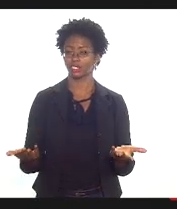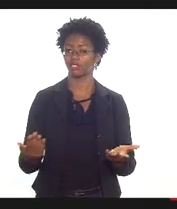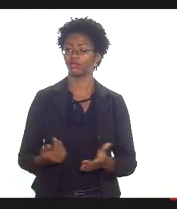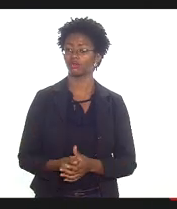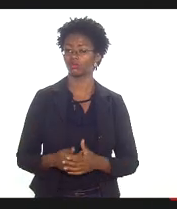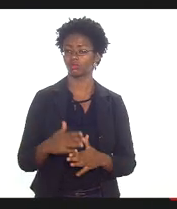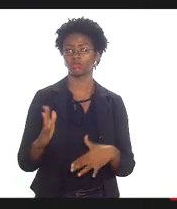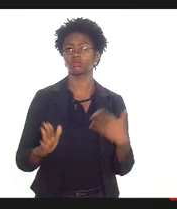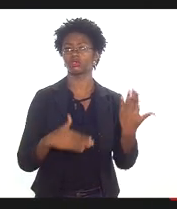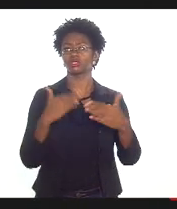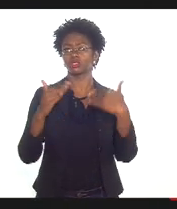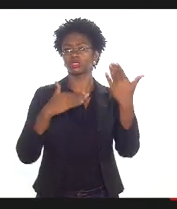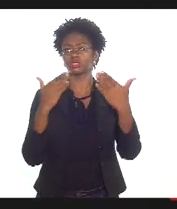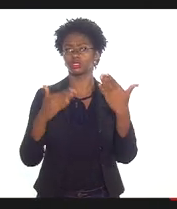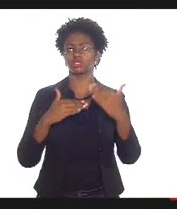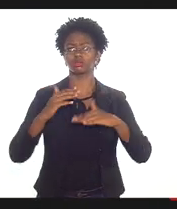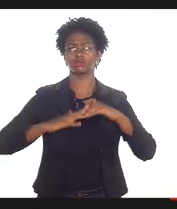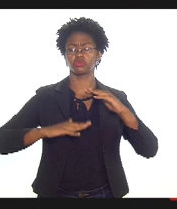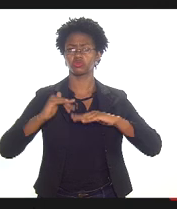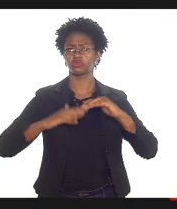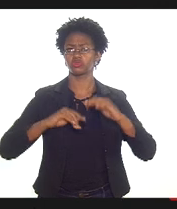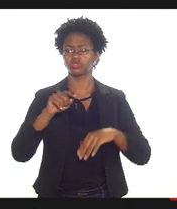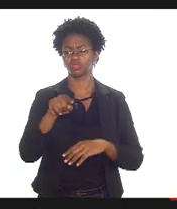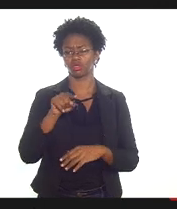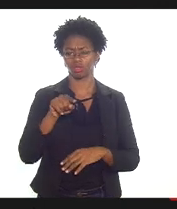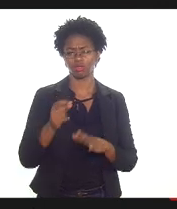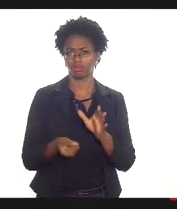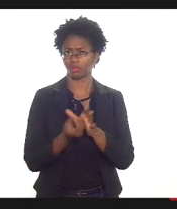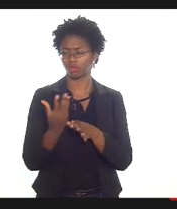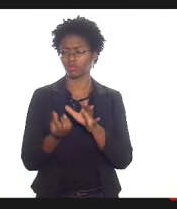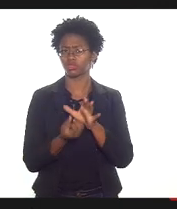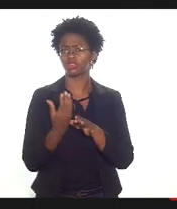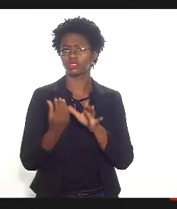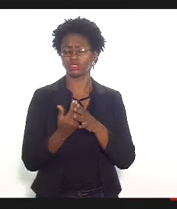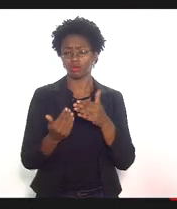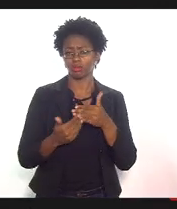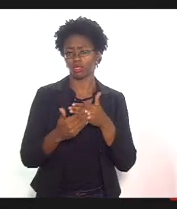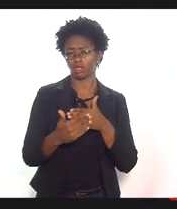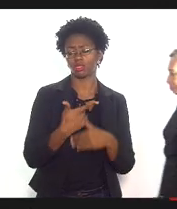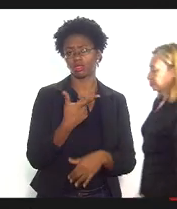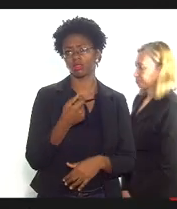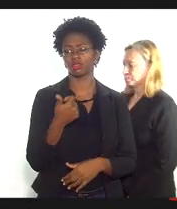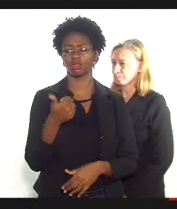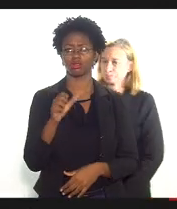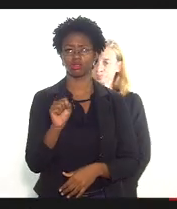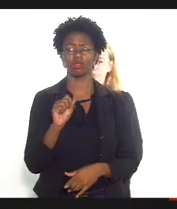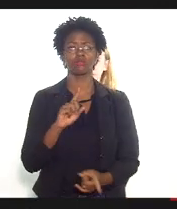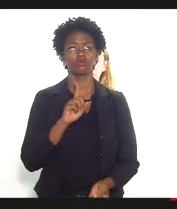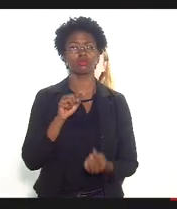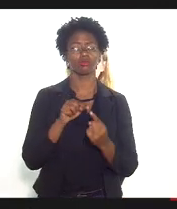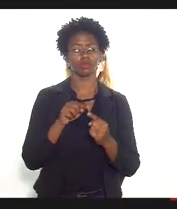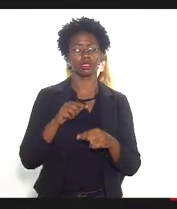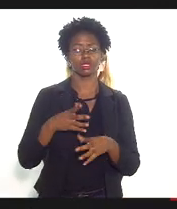o crescimento de produção a partir de 2018, ele começa a ser muito...